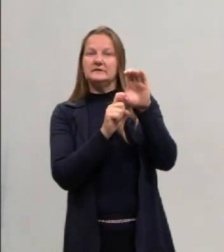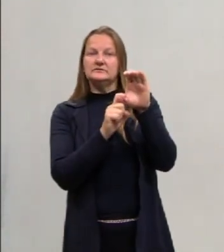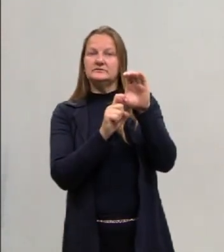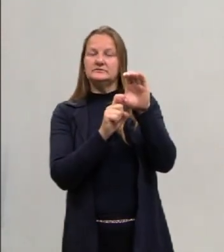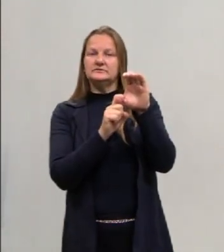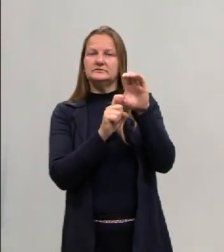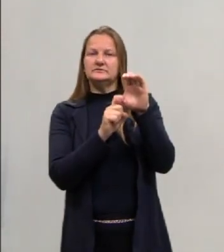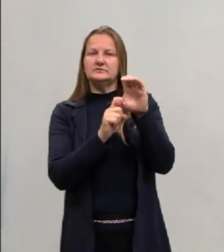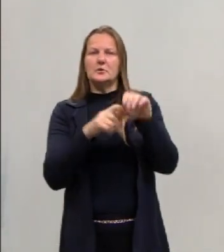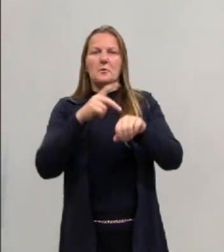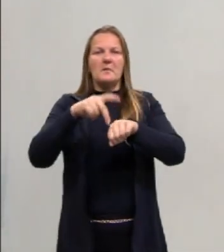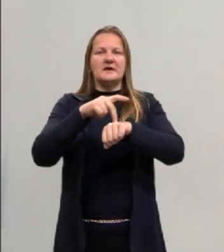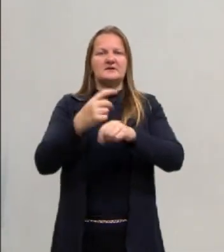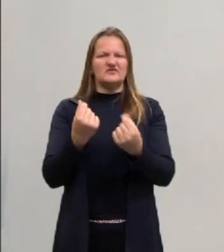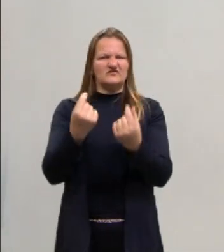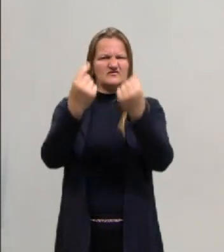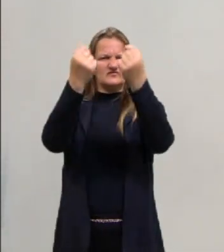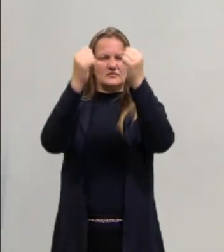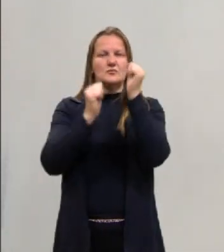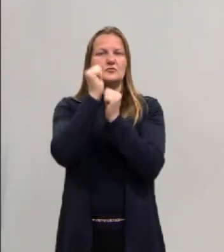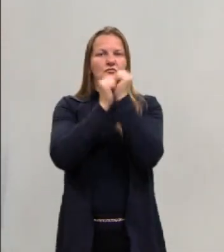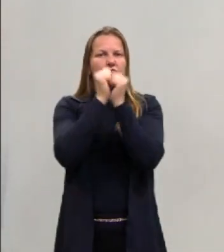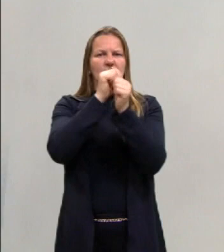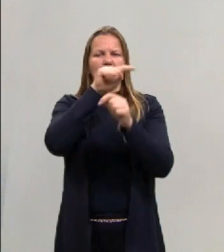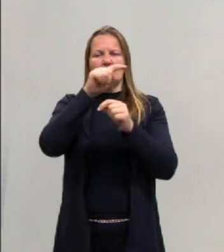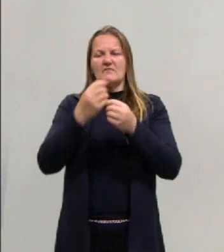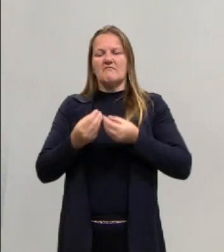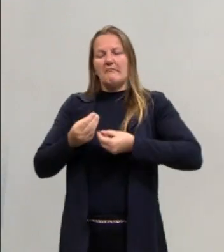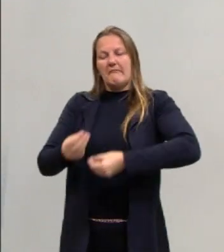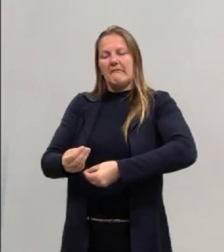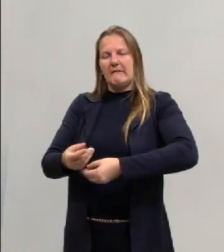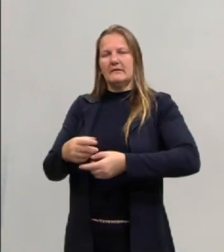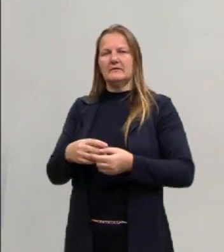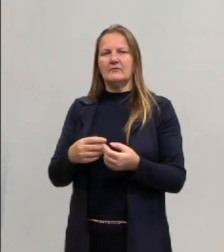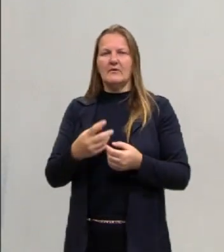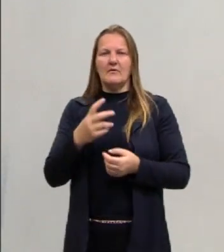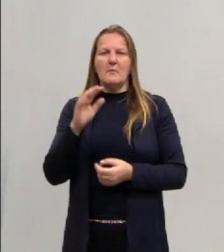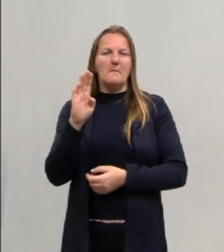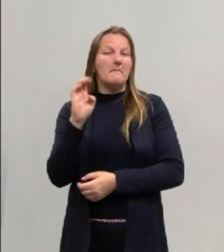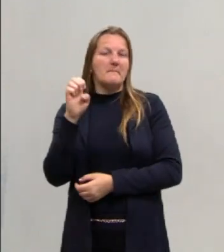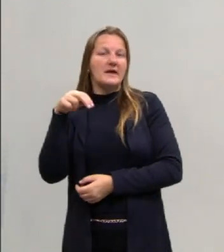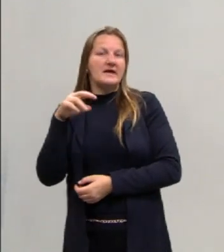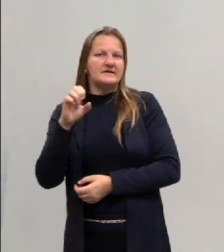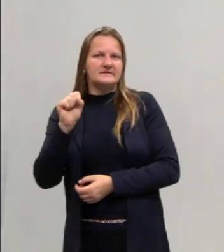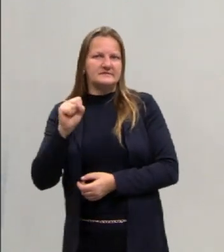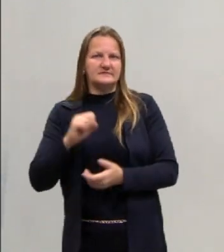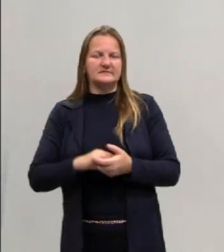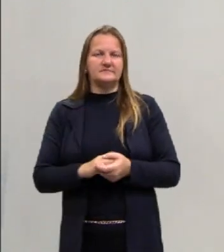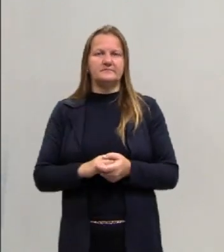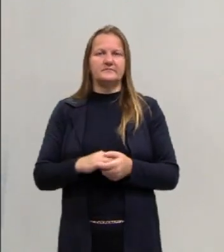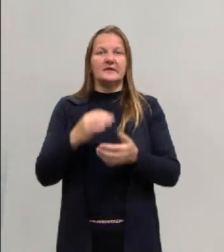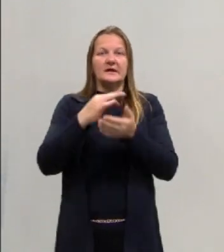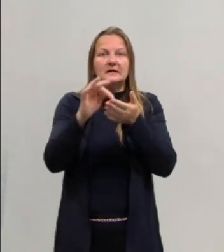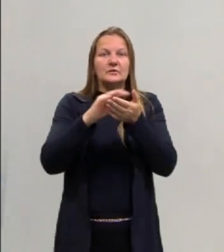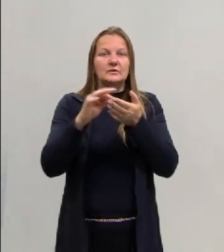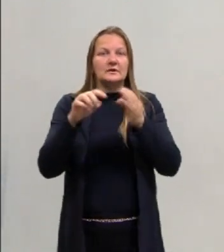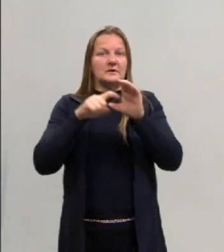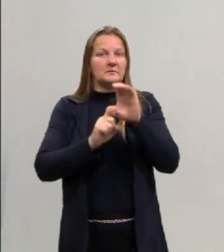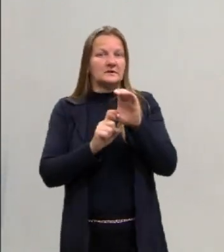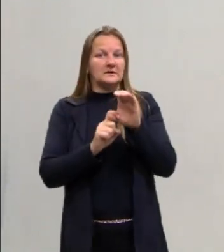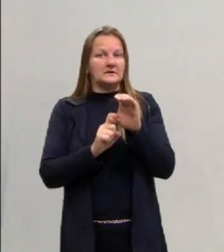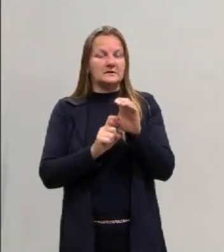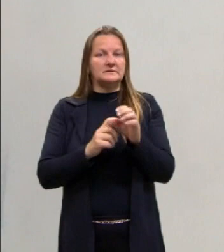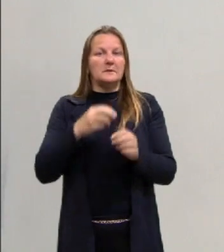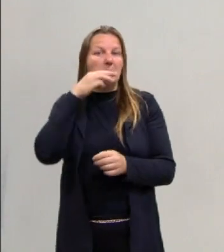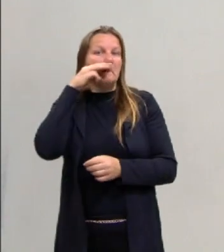ricos né da industrialização desses países para poder ter esses bens já uma teoria da dependência mais pela